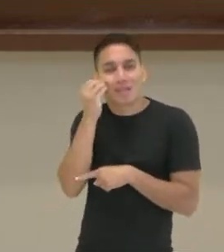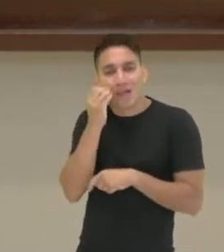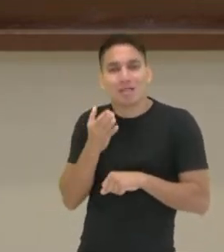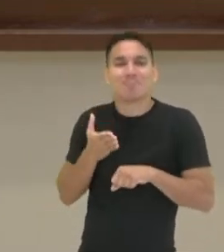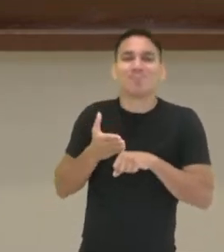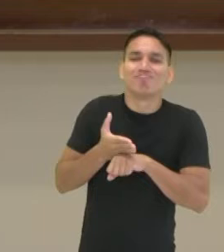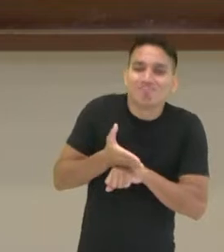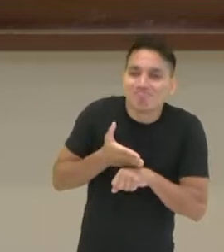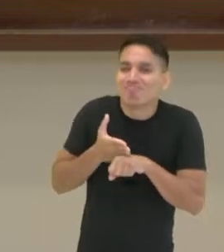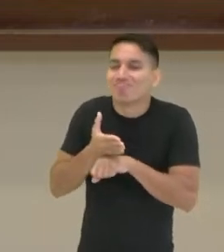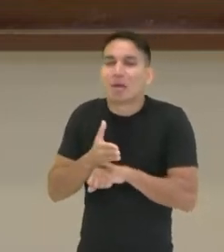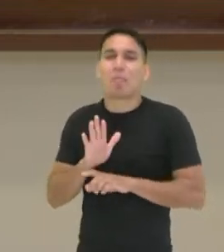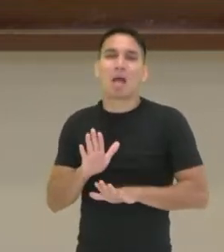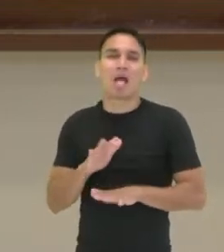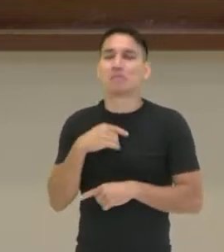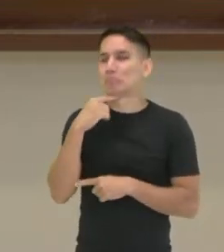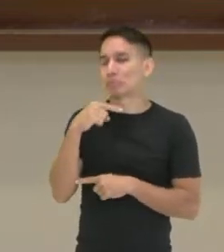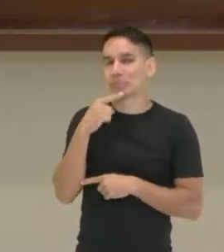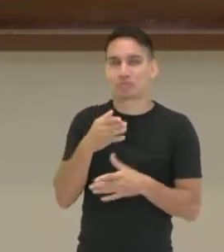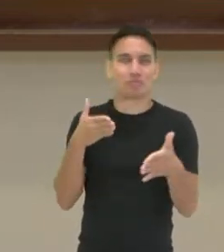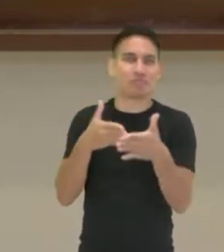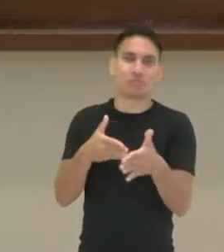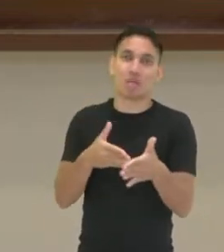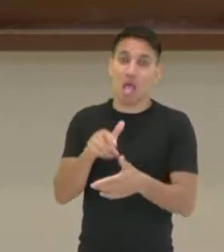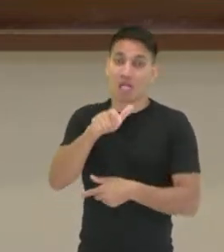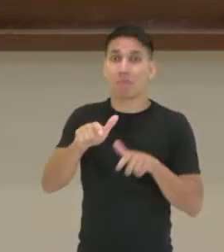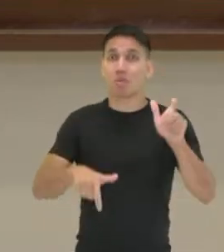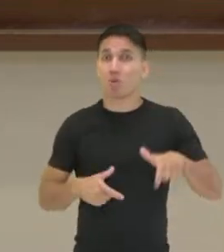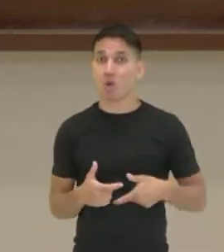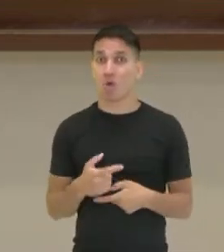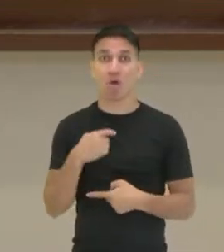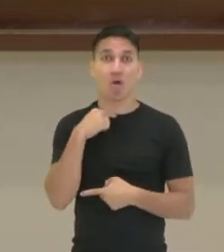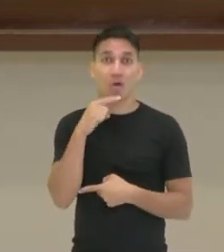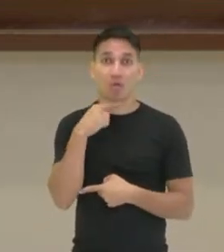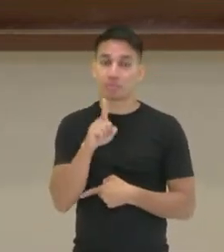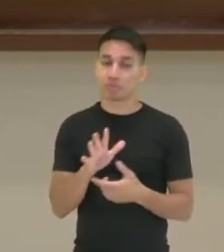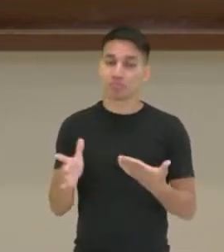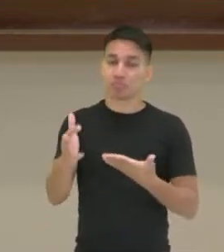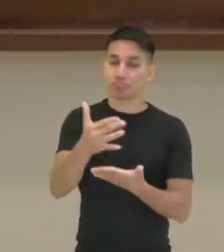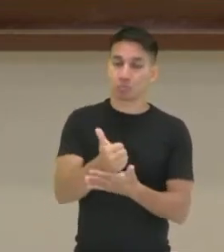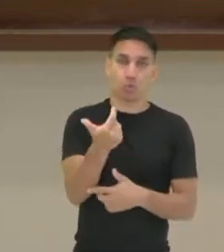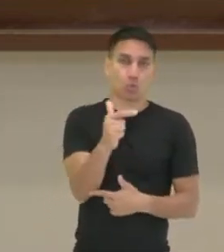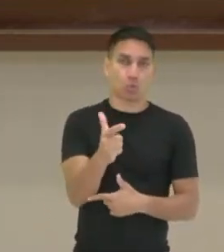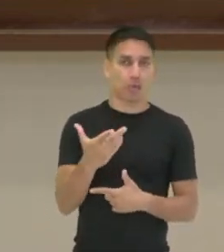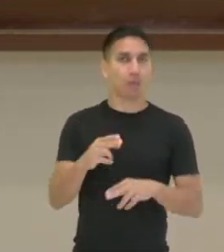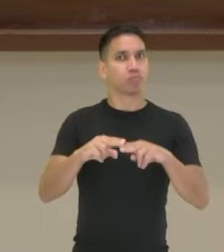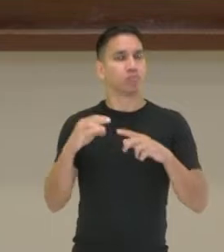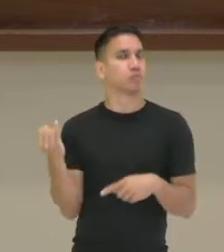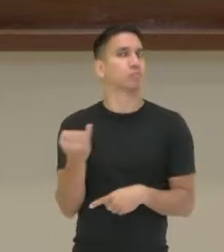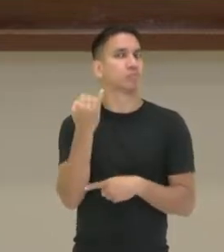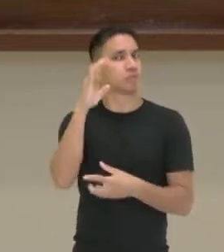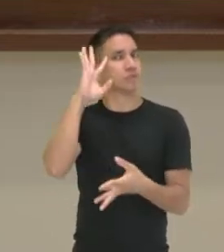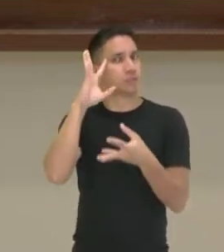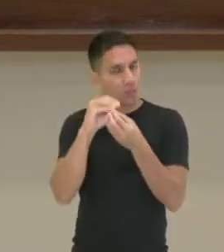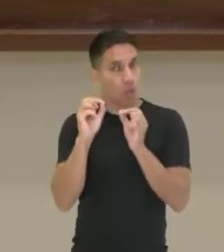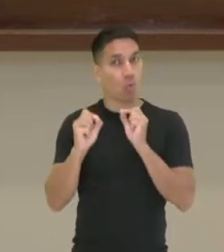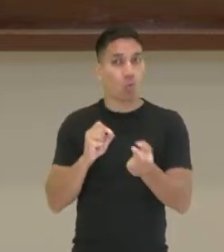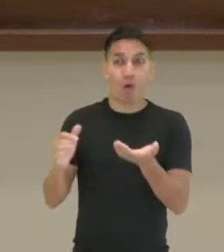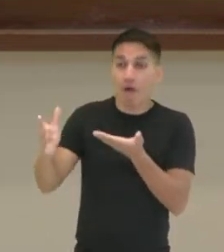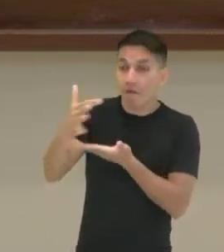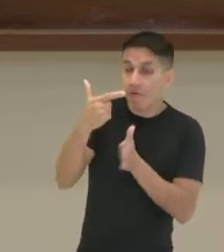Então, essas pessoas, elas nem entram nessas estatísticas. Então, é importante saber que esses dados que nos